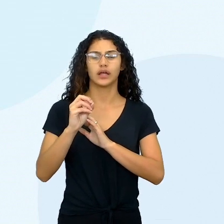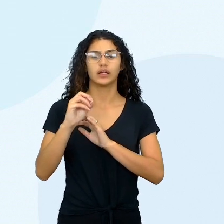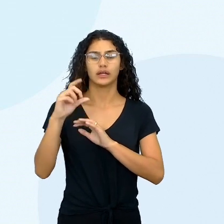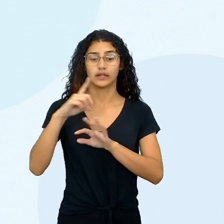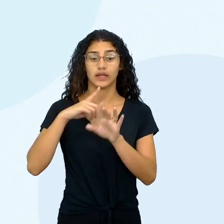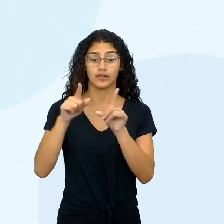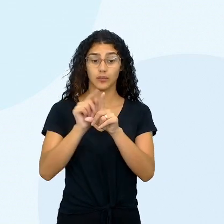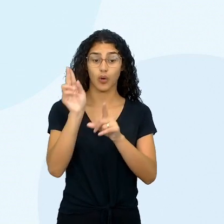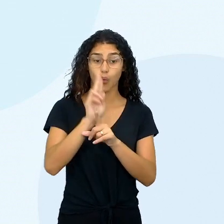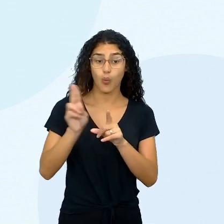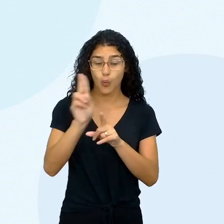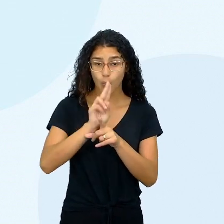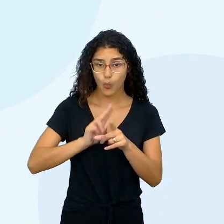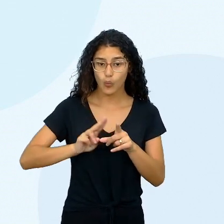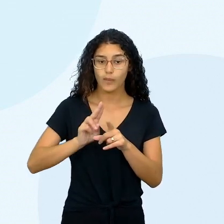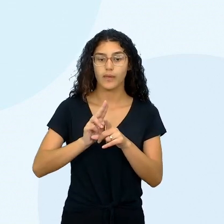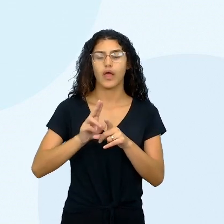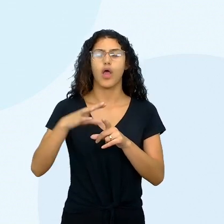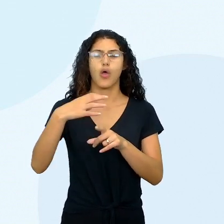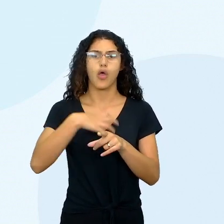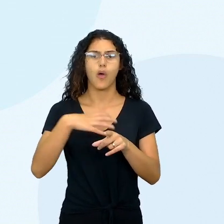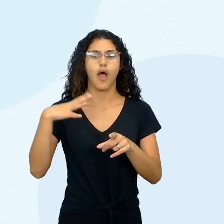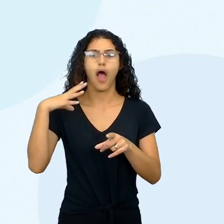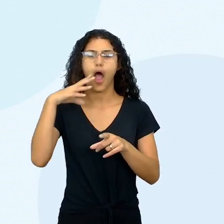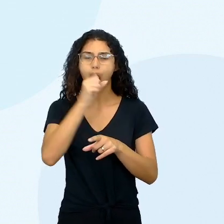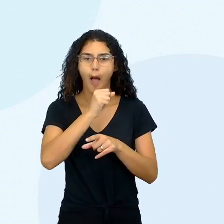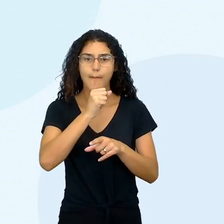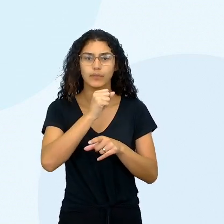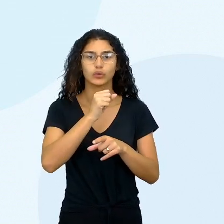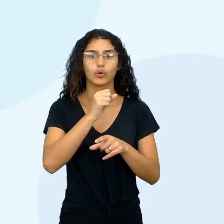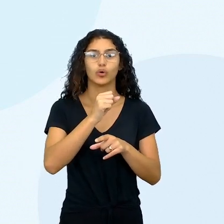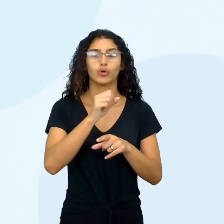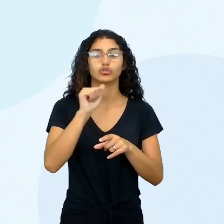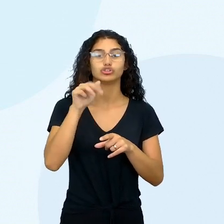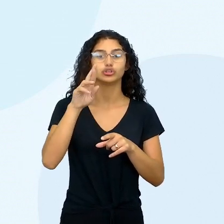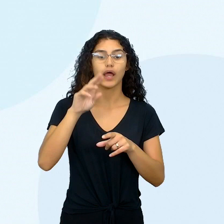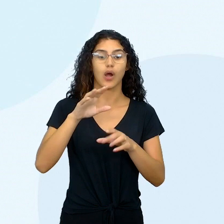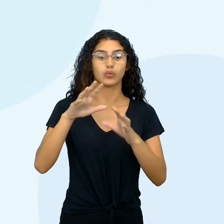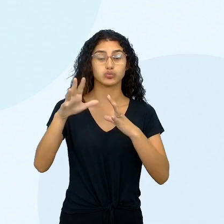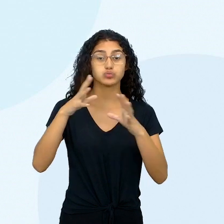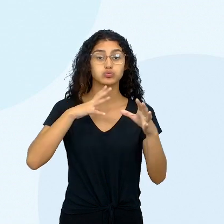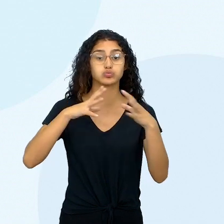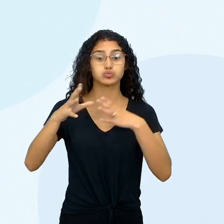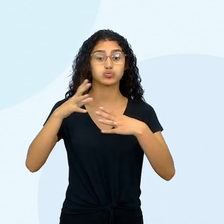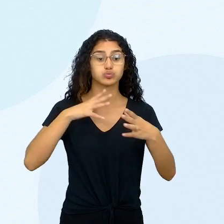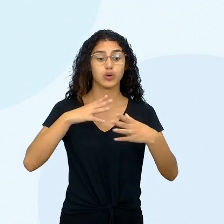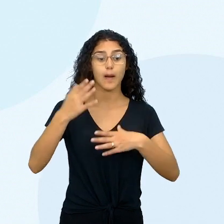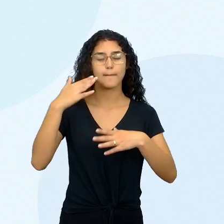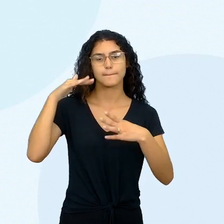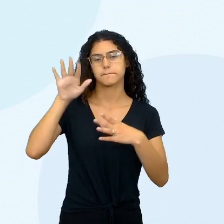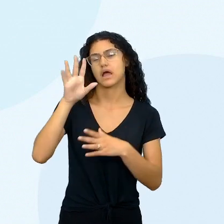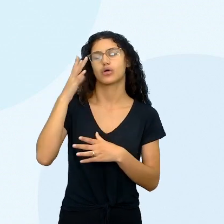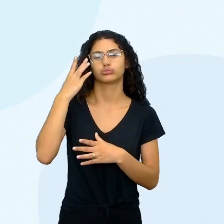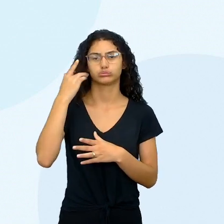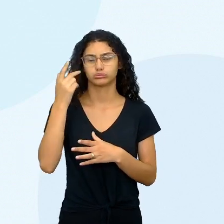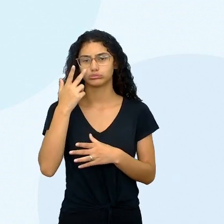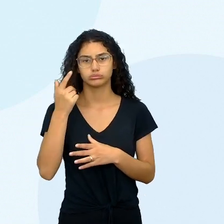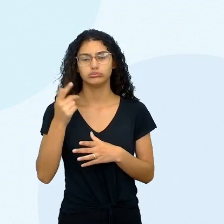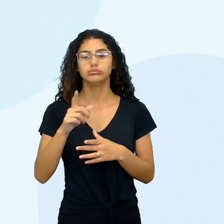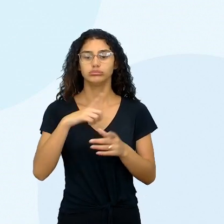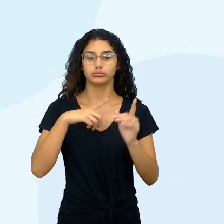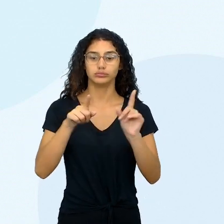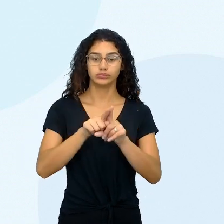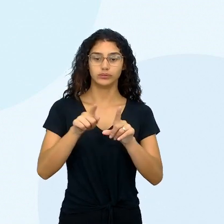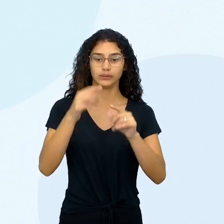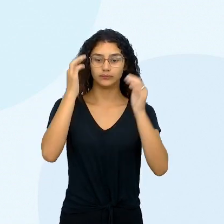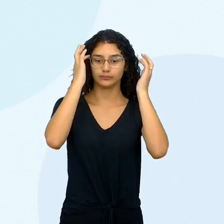stream, que é uma corrente rápida de ar que se movimenta um pouquinho além da troposfera, do final da troposfera,